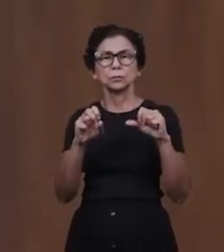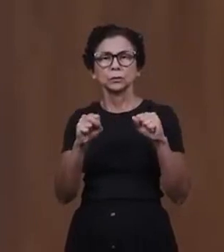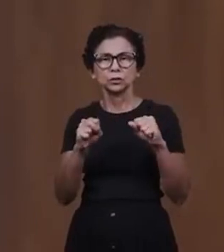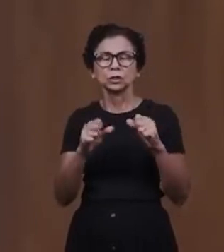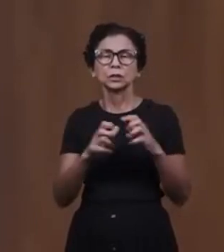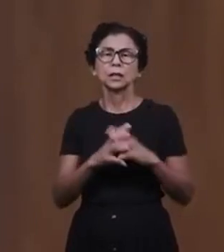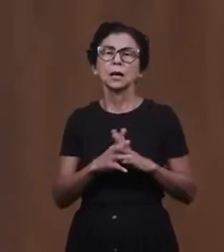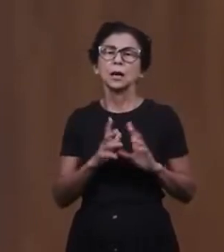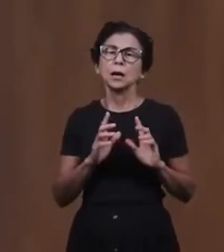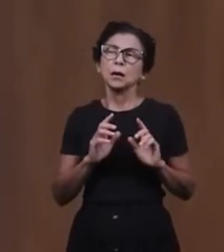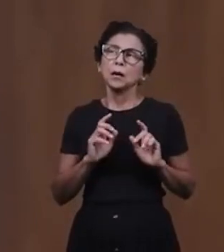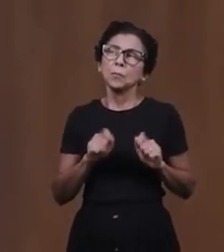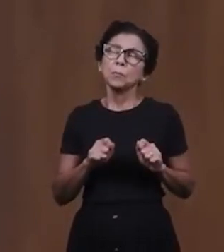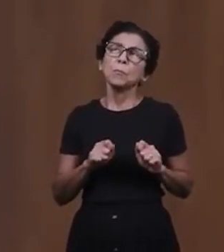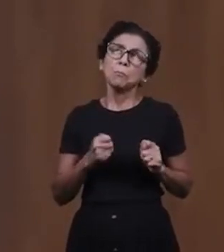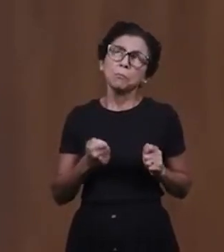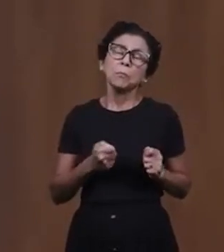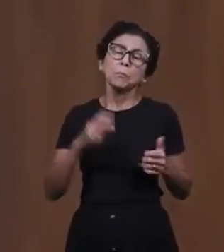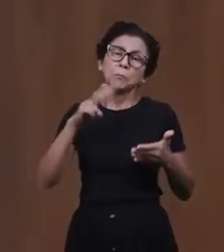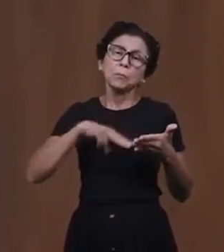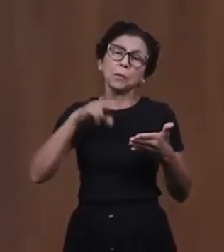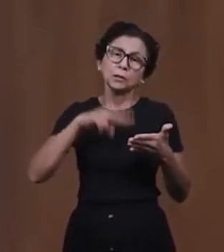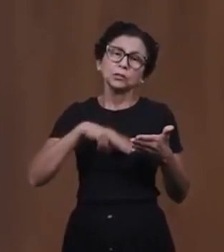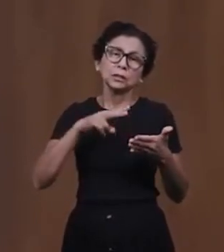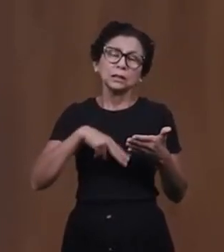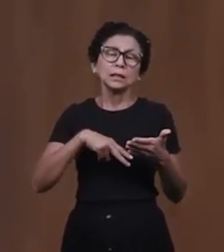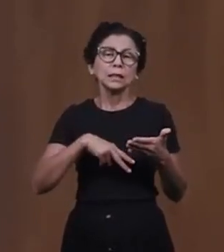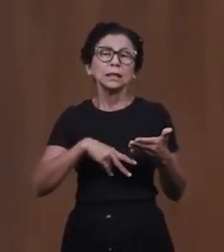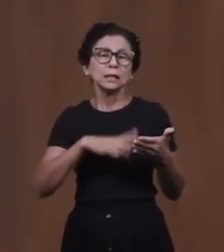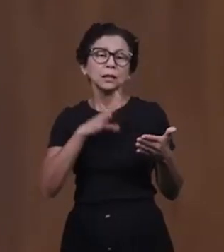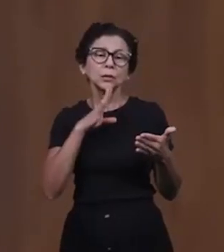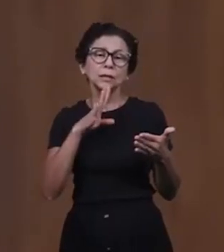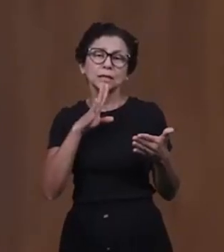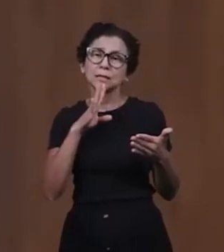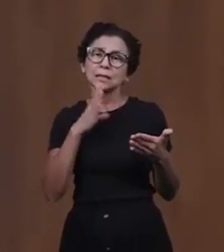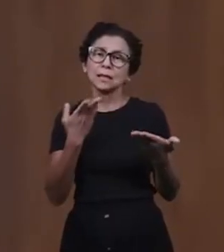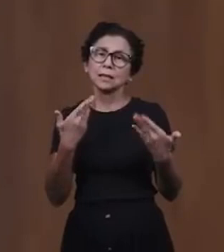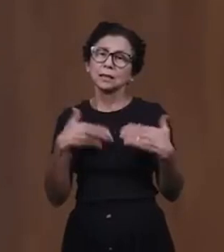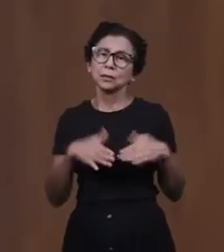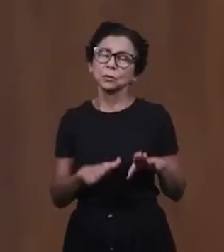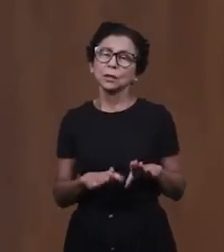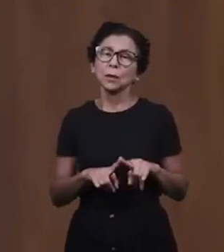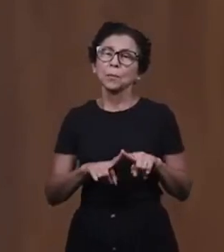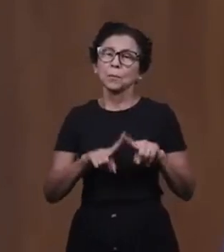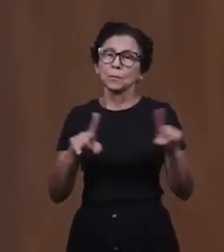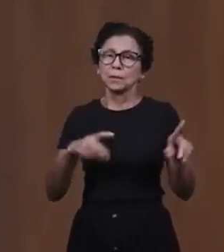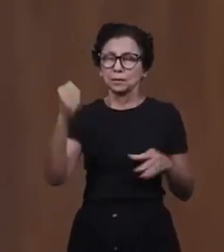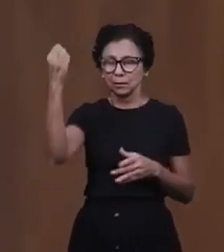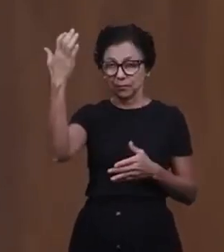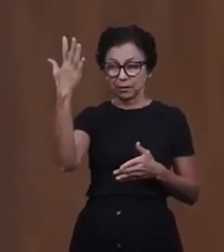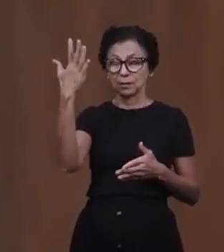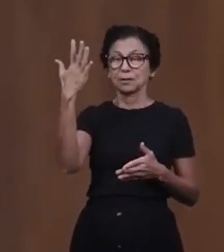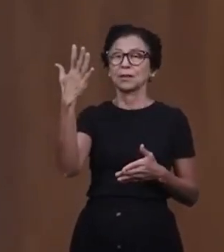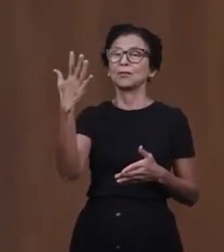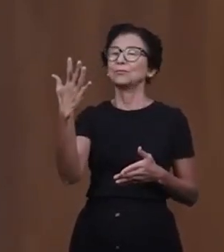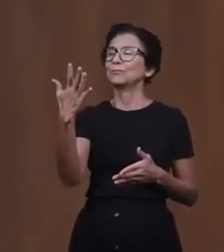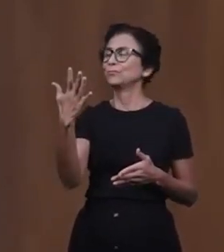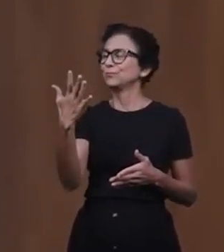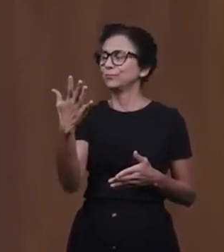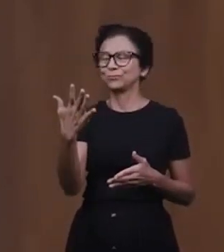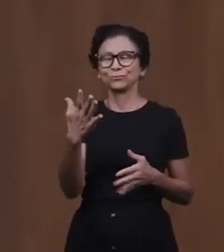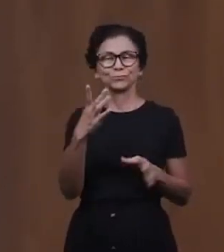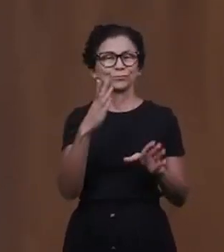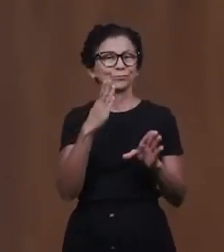não descobre o segredo, você descobre o conhecimento natural. Mas o importante para o servo de Deus, para